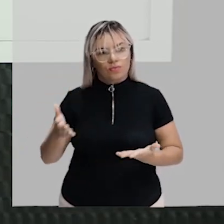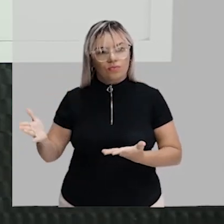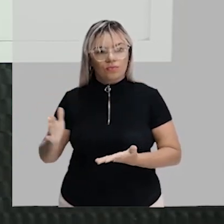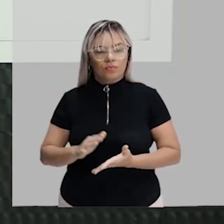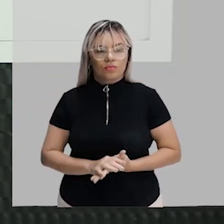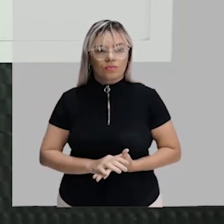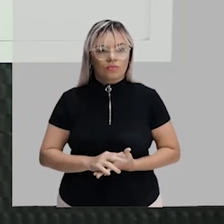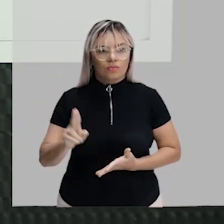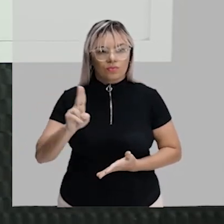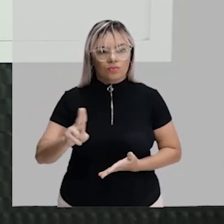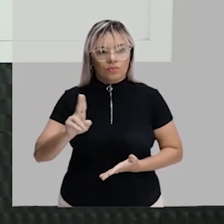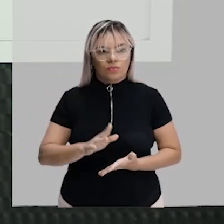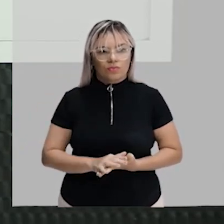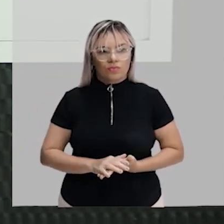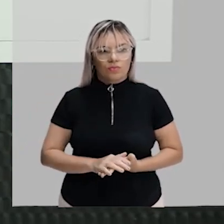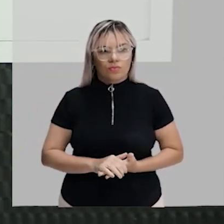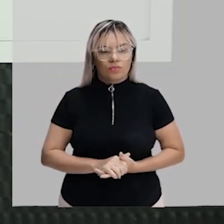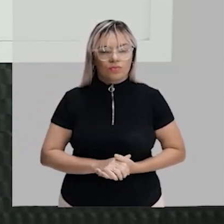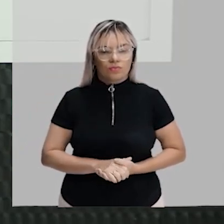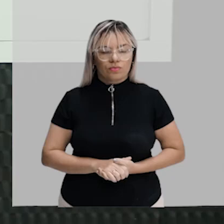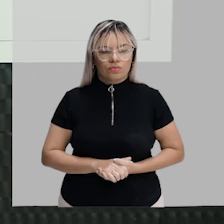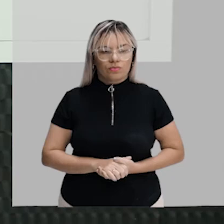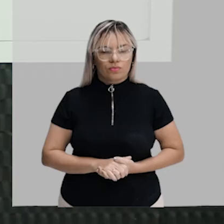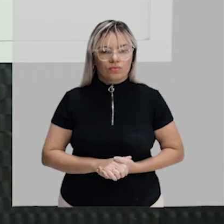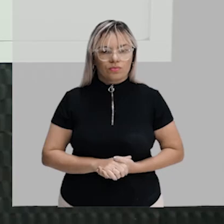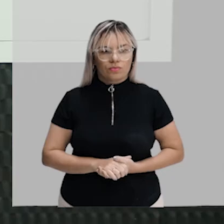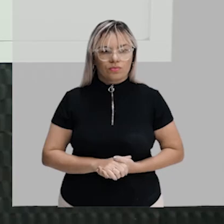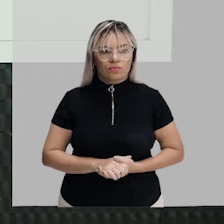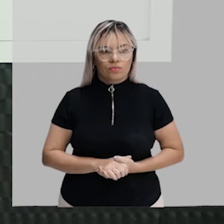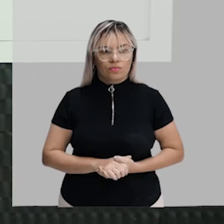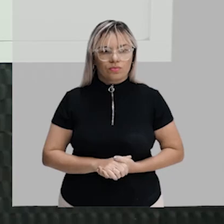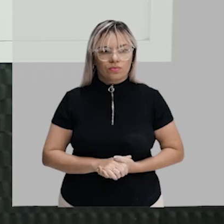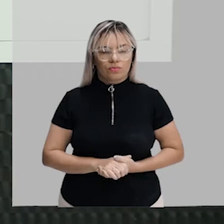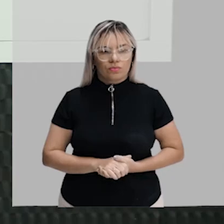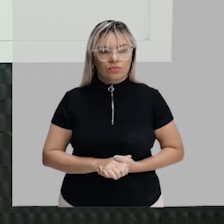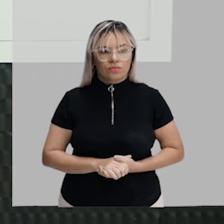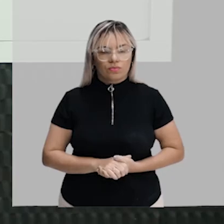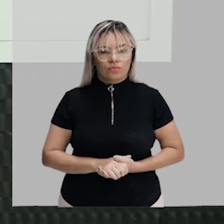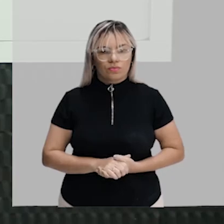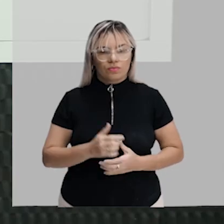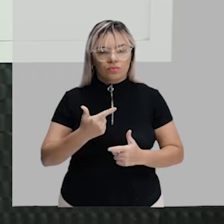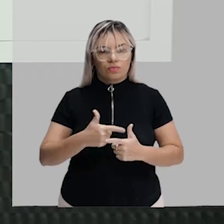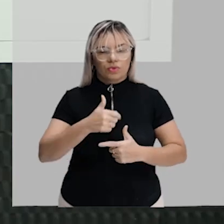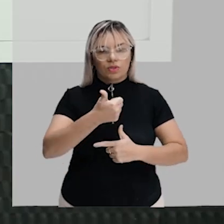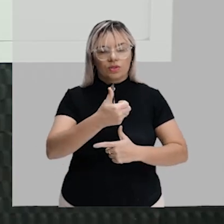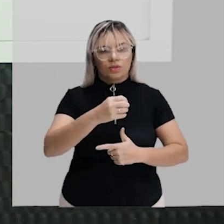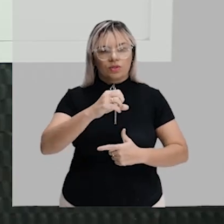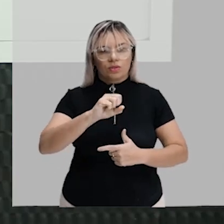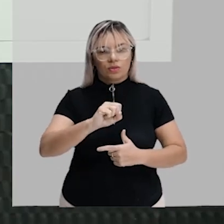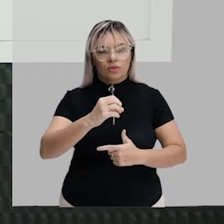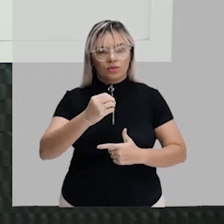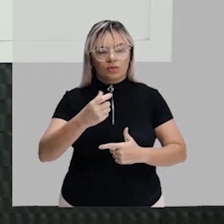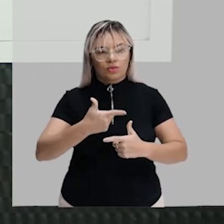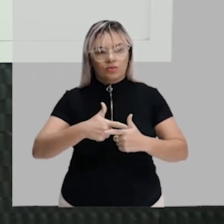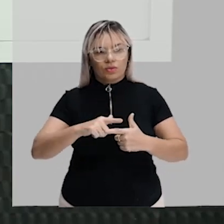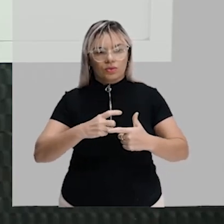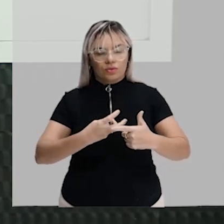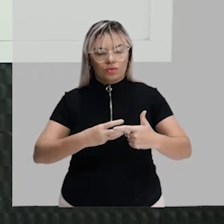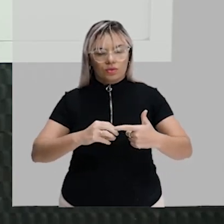pegar esse 180 e dividir por 30.